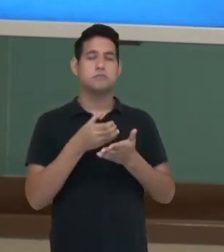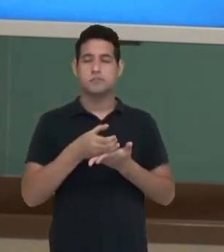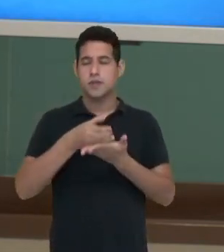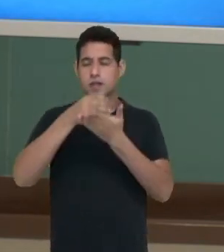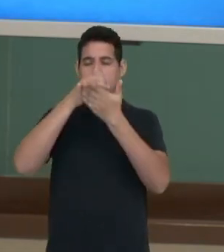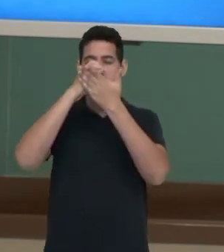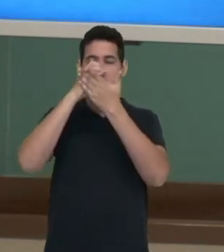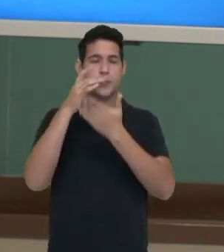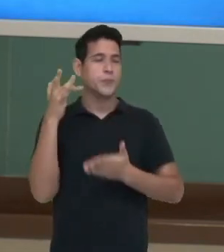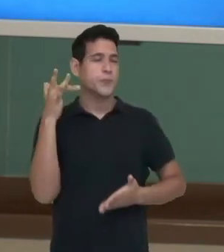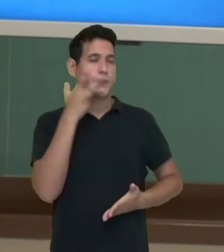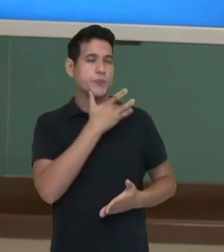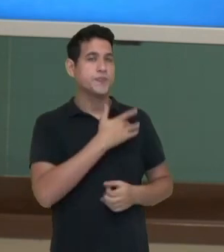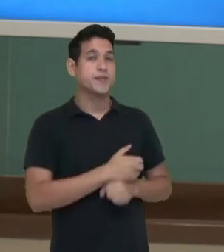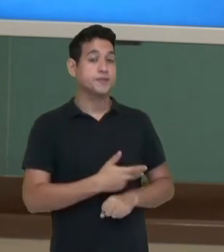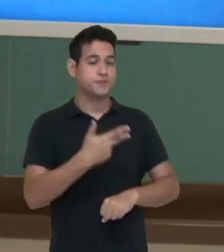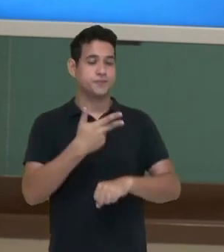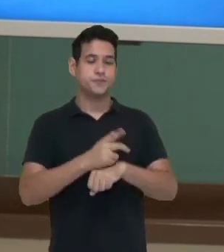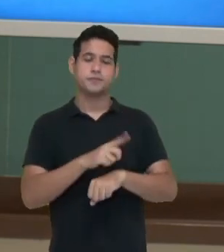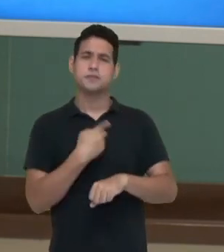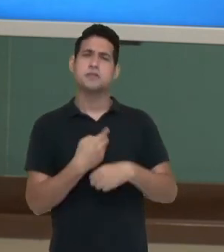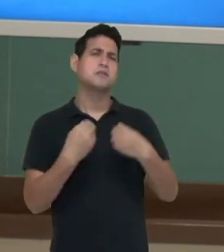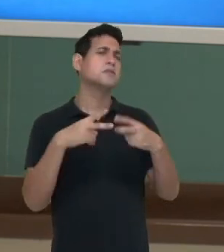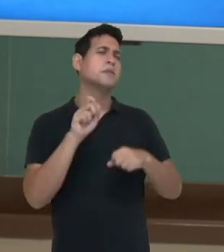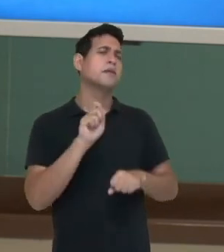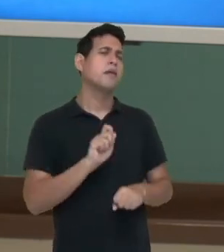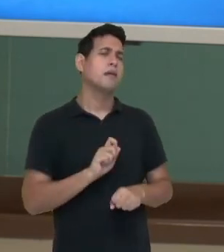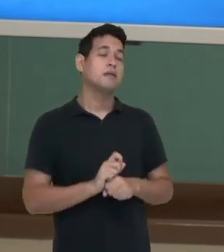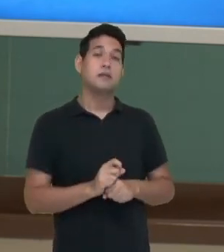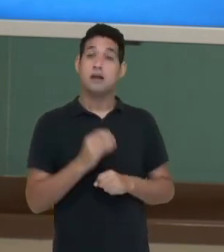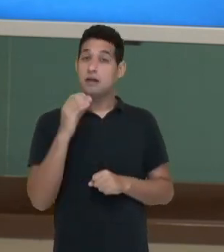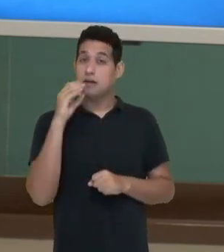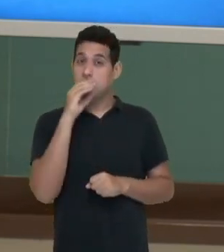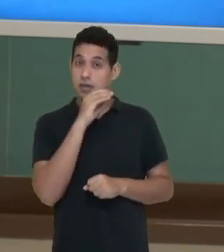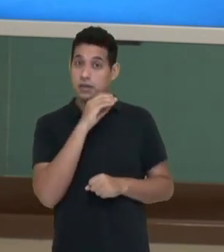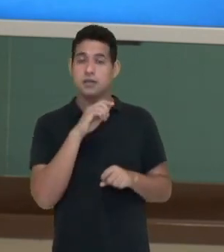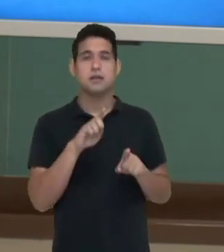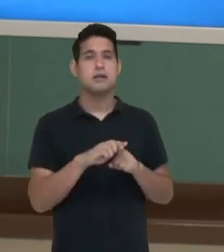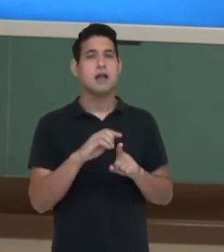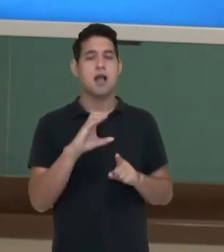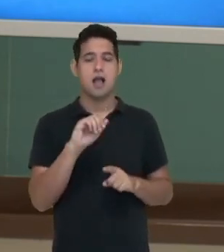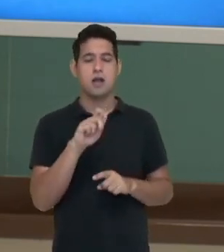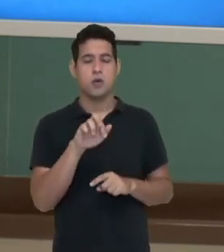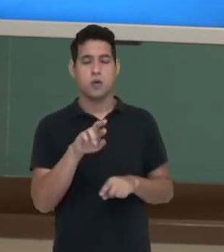consumido. Neste vídeo nós falamos sobre temperatura,